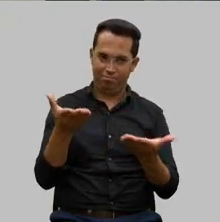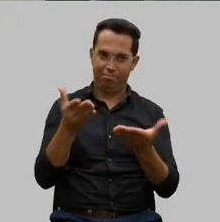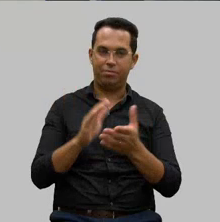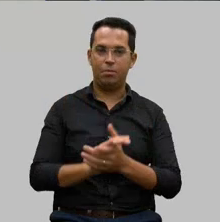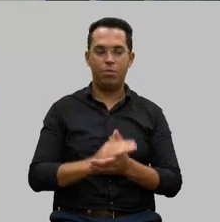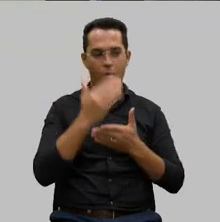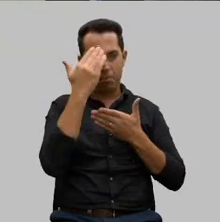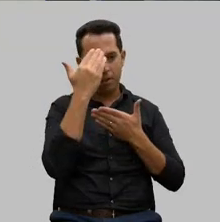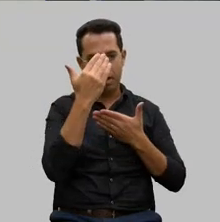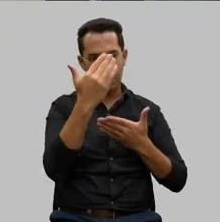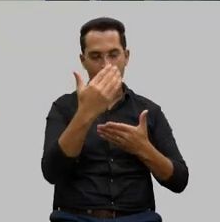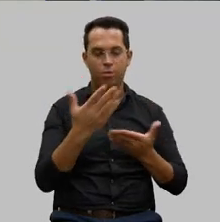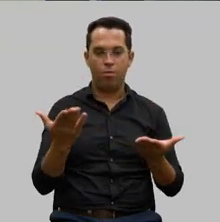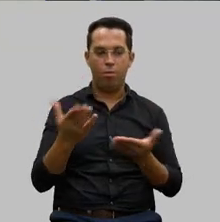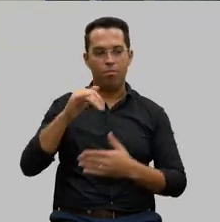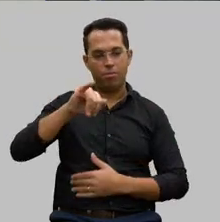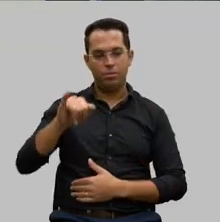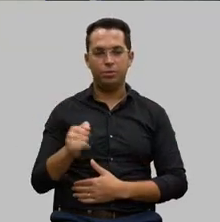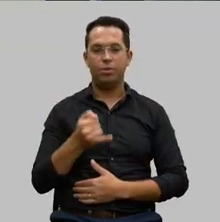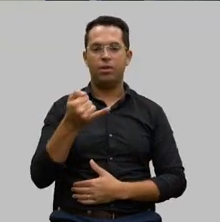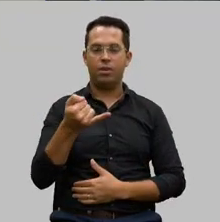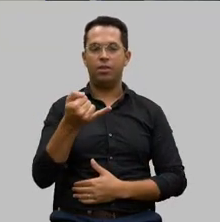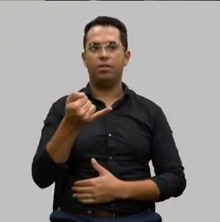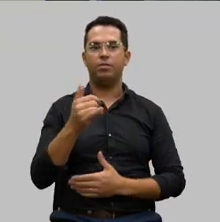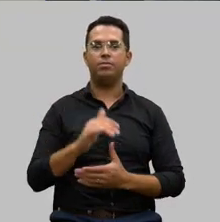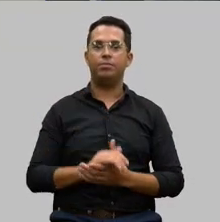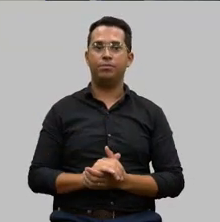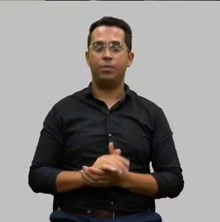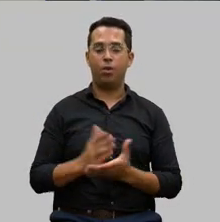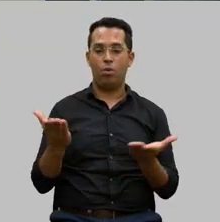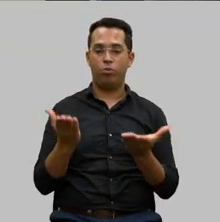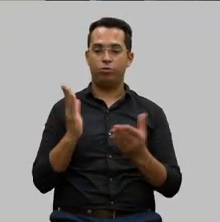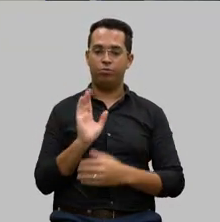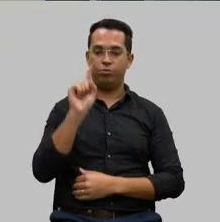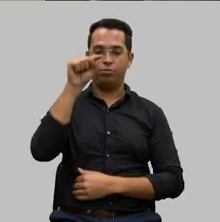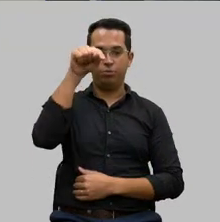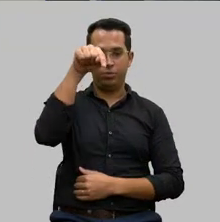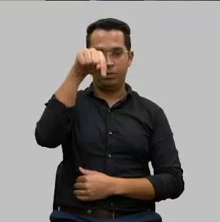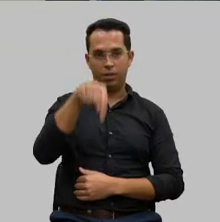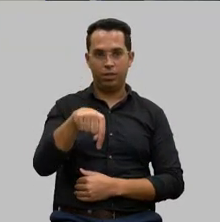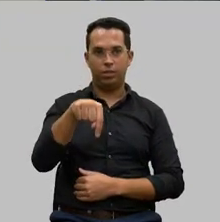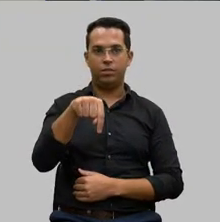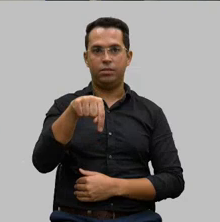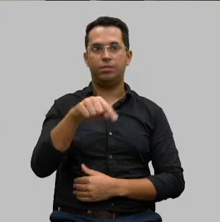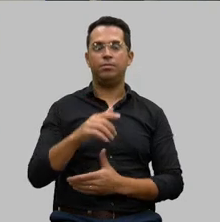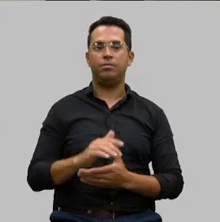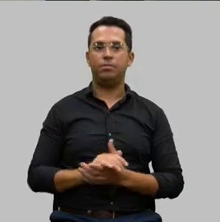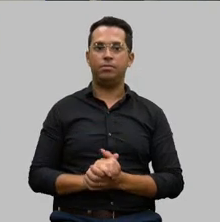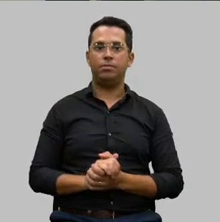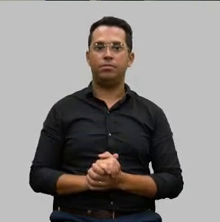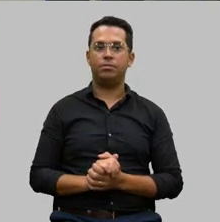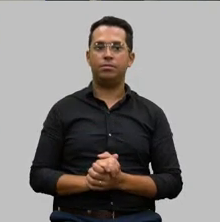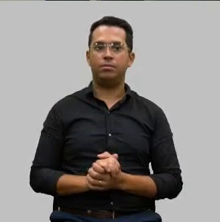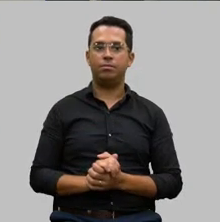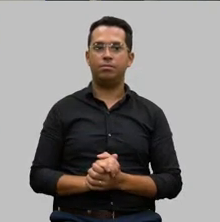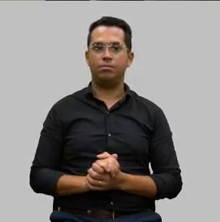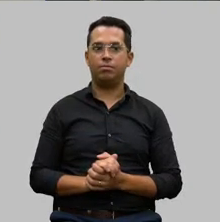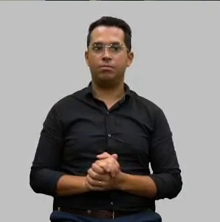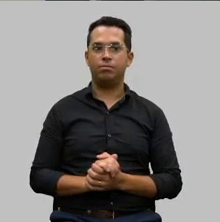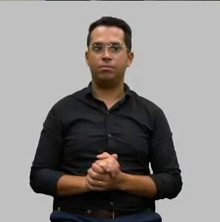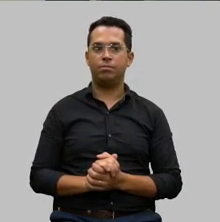Eu tô aqui não só como assessora do deputado Cristiano Xavier né na verdade eu sou uma